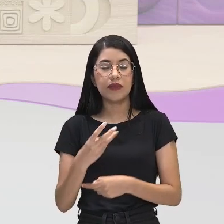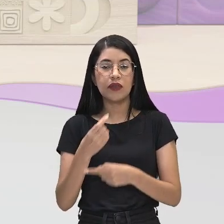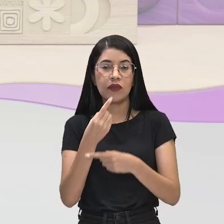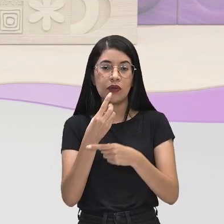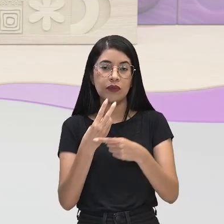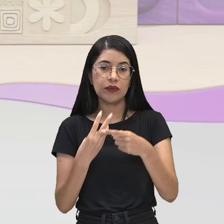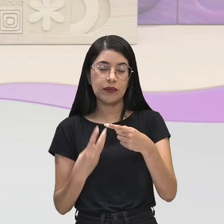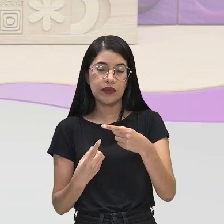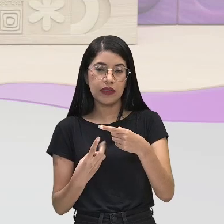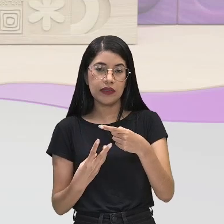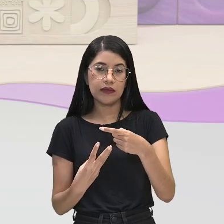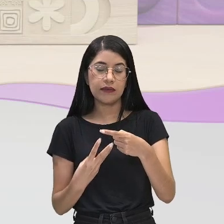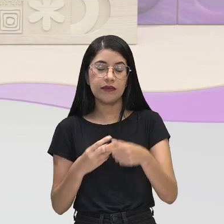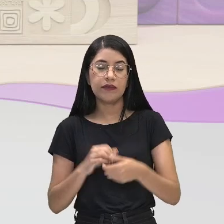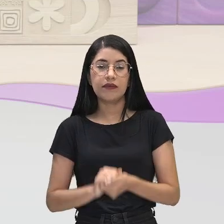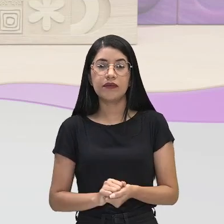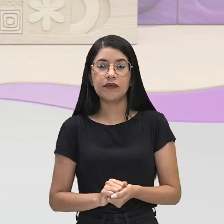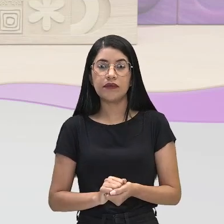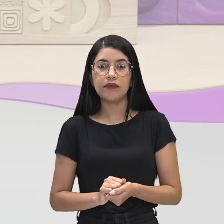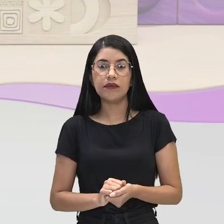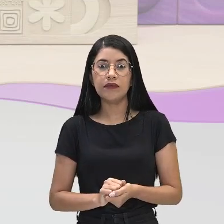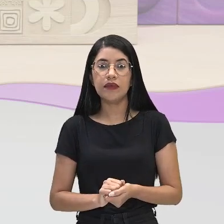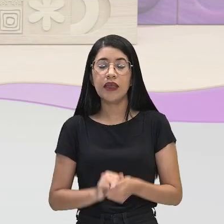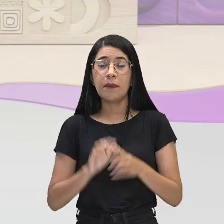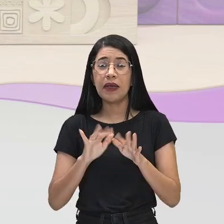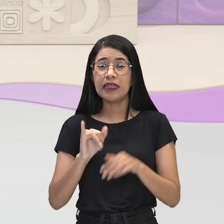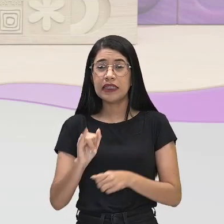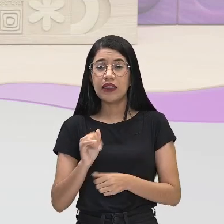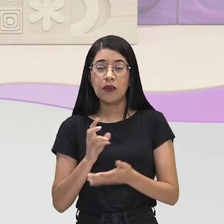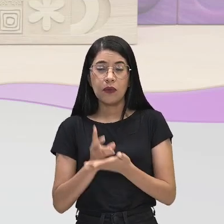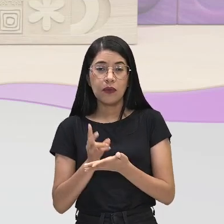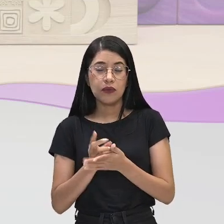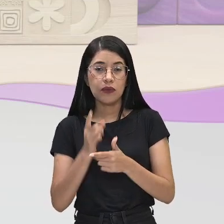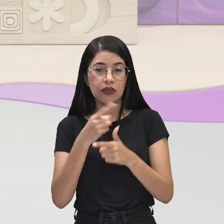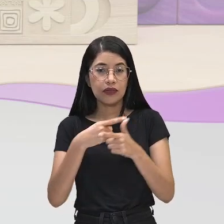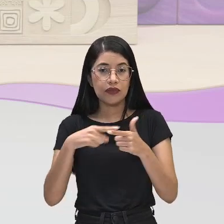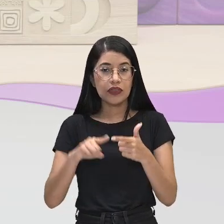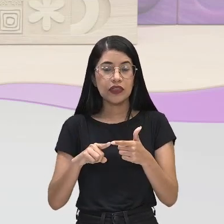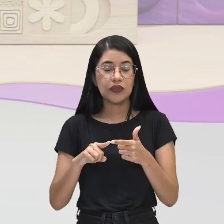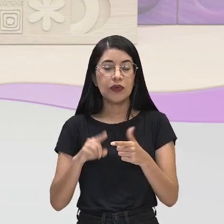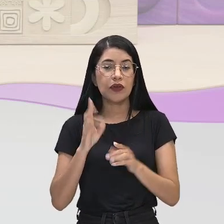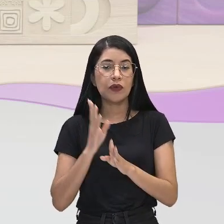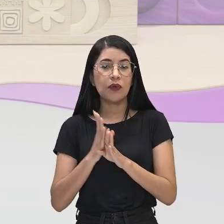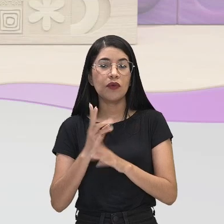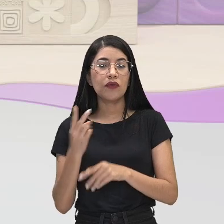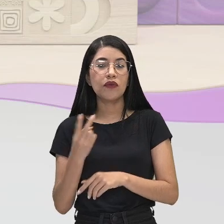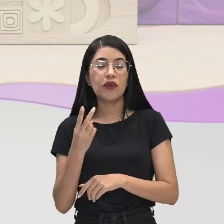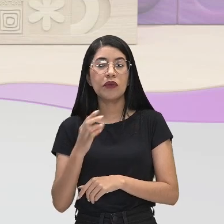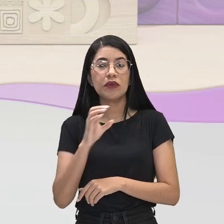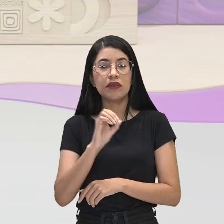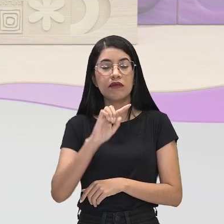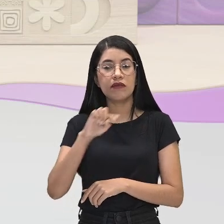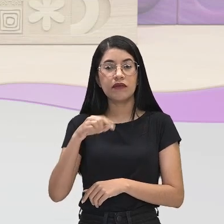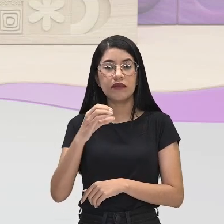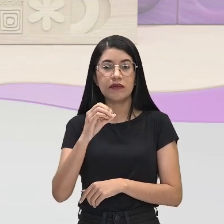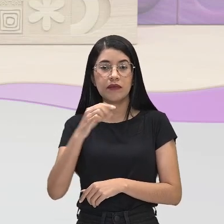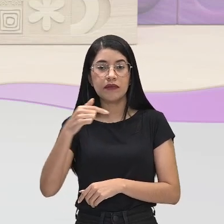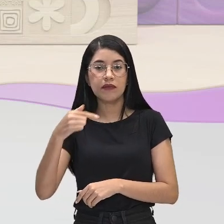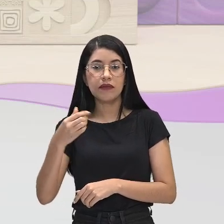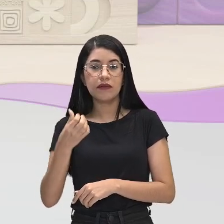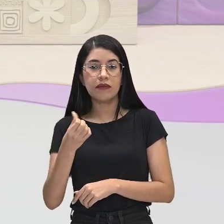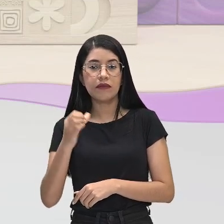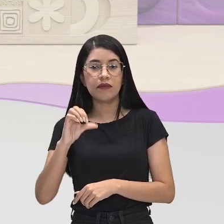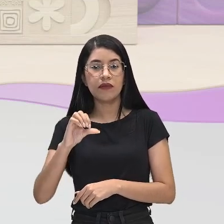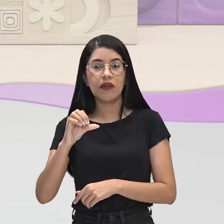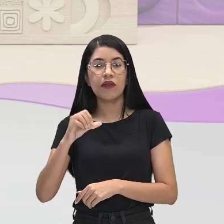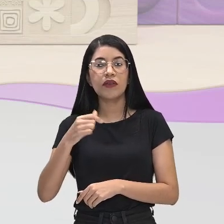é a resposta em fração. Mas se eu dividir essa fração, aí eu vou ter esse número aí, decimal, né?